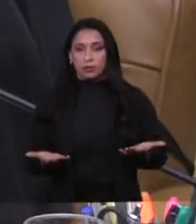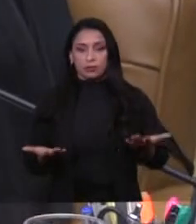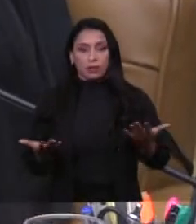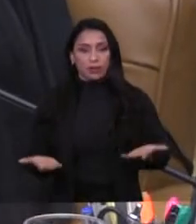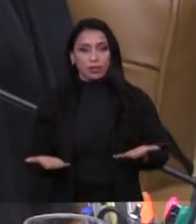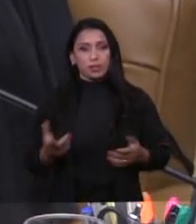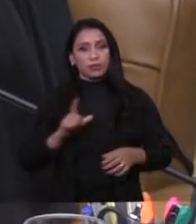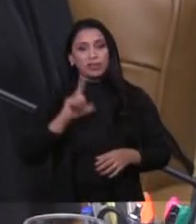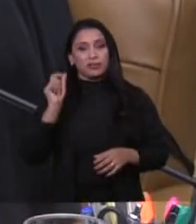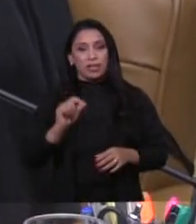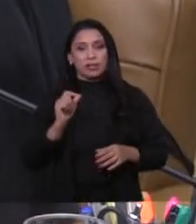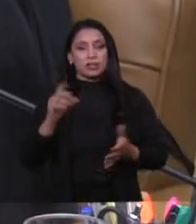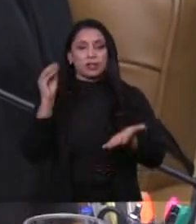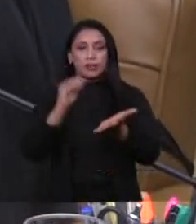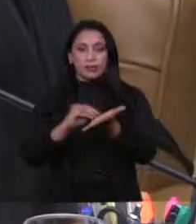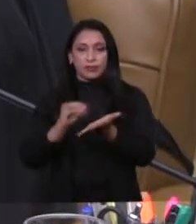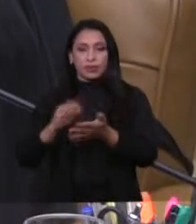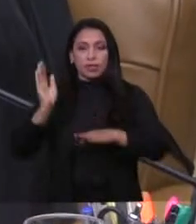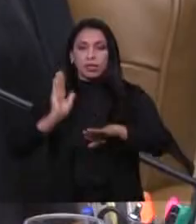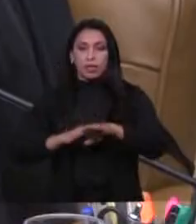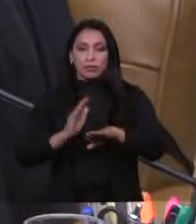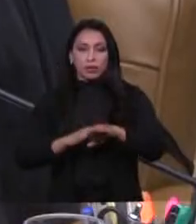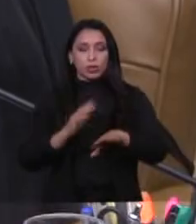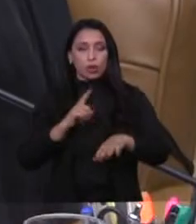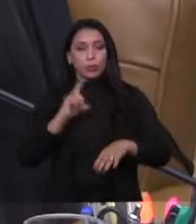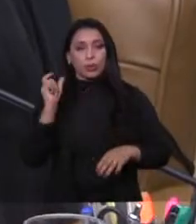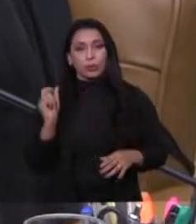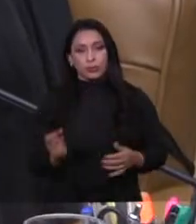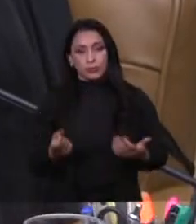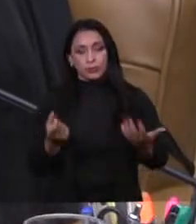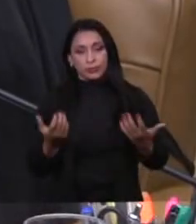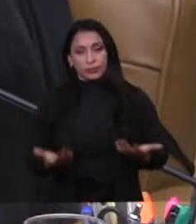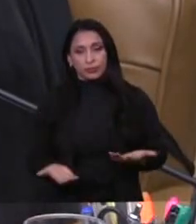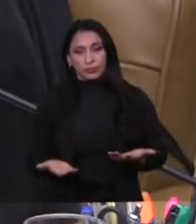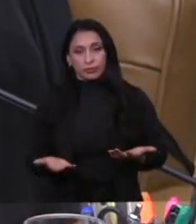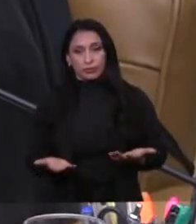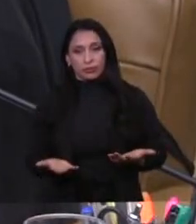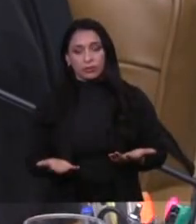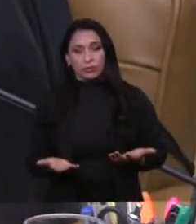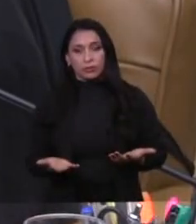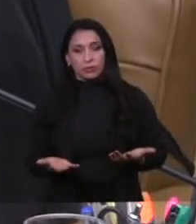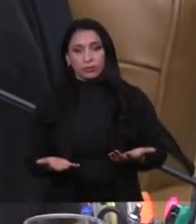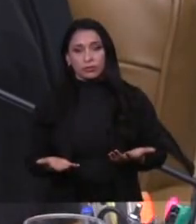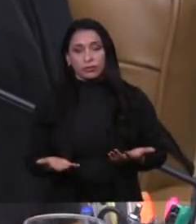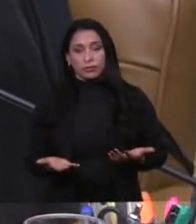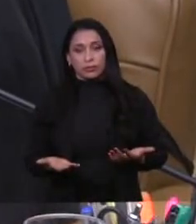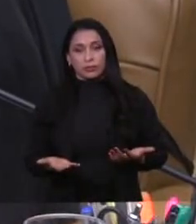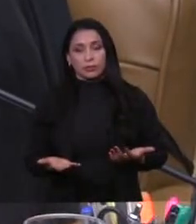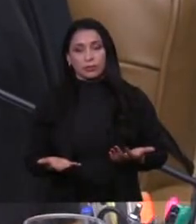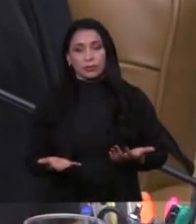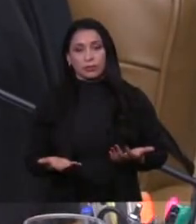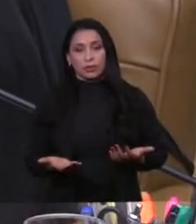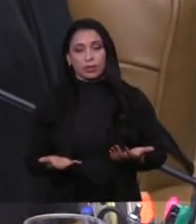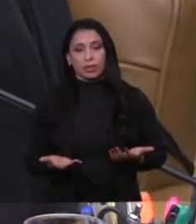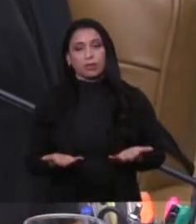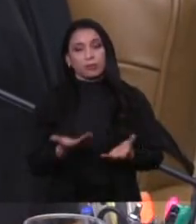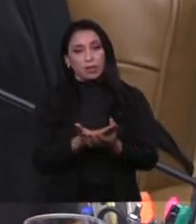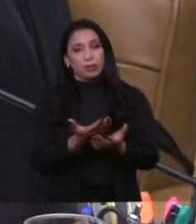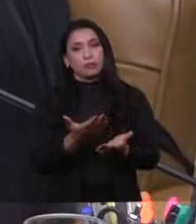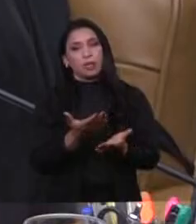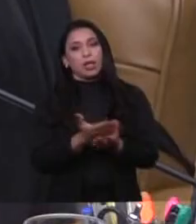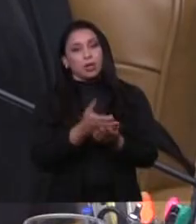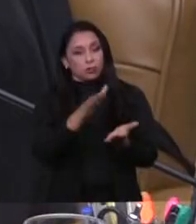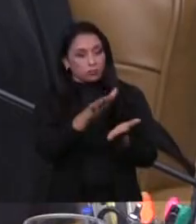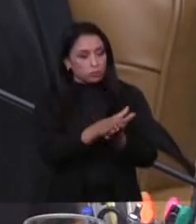posicionamento quanto à ausência de competência do Supremo Tribunal Federal para processamento e julgamento